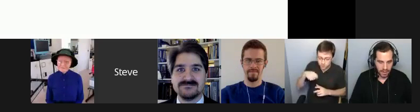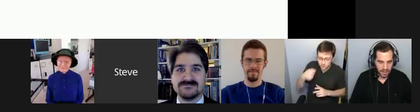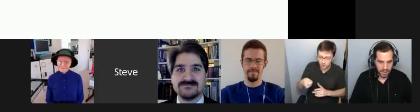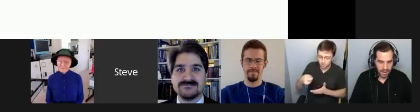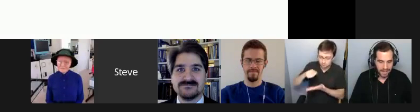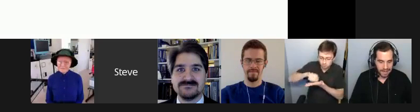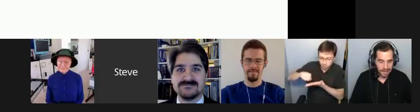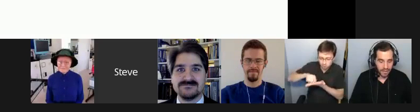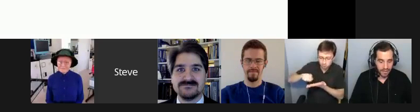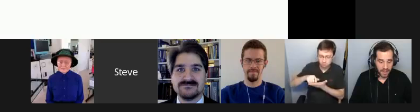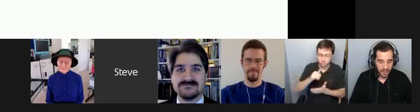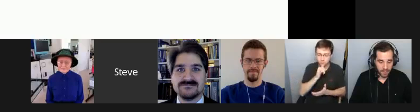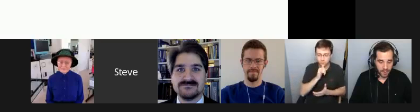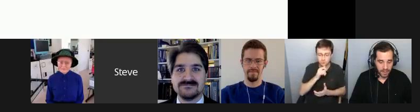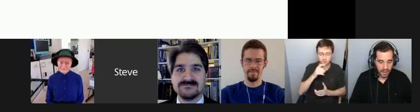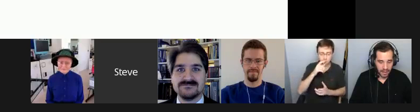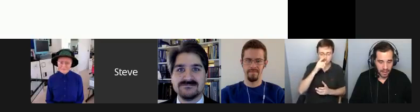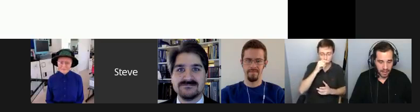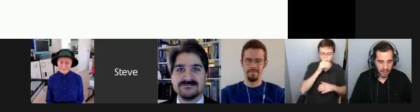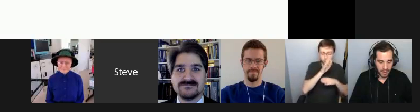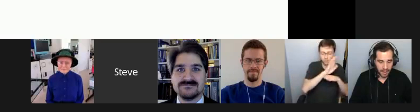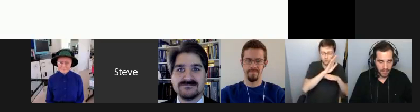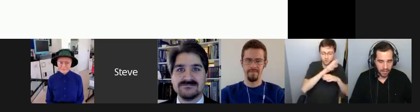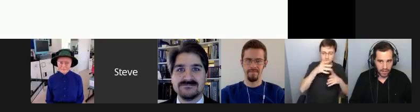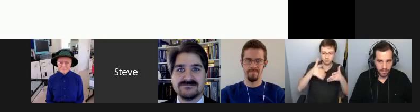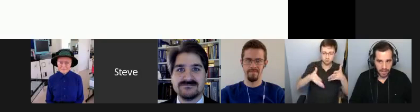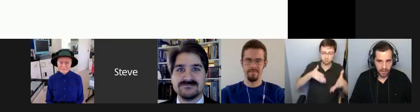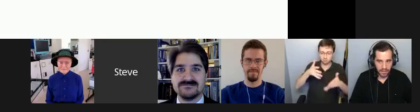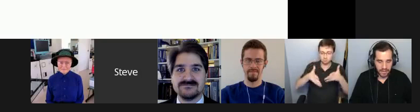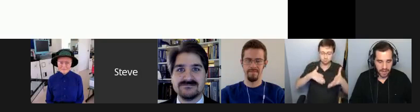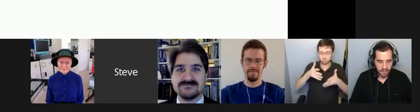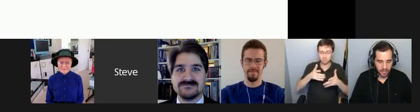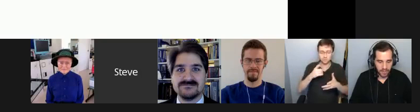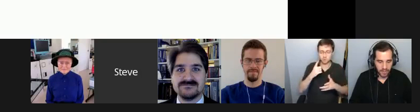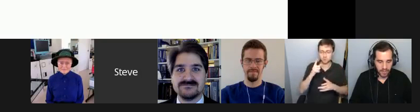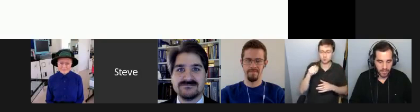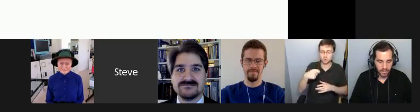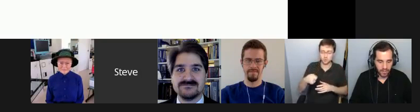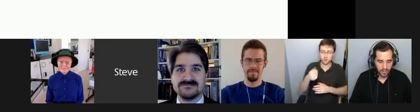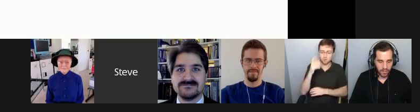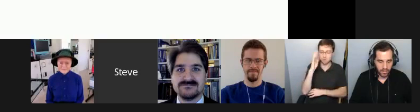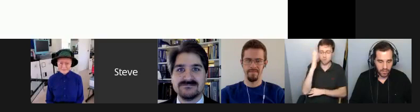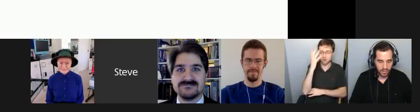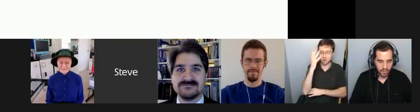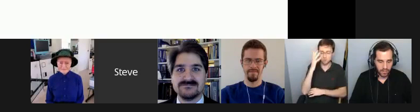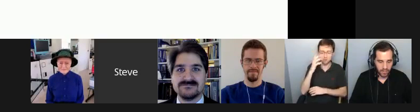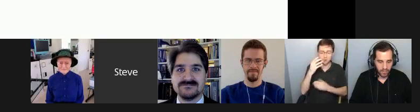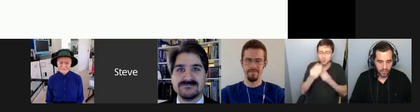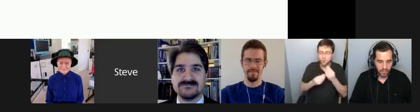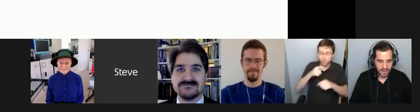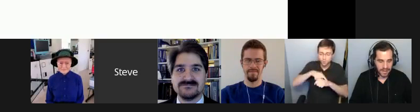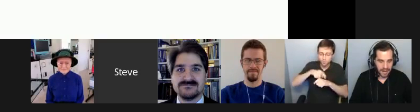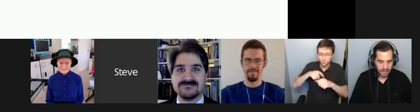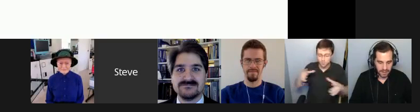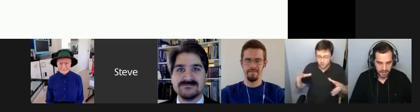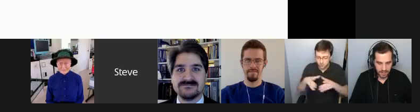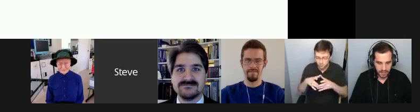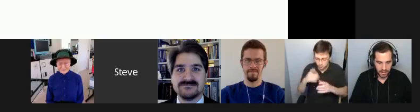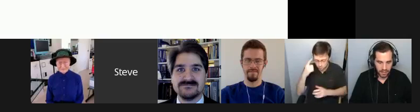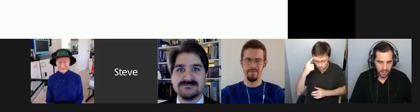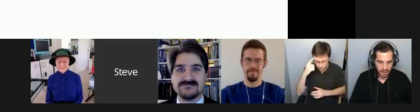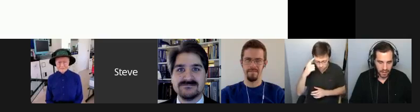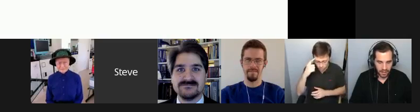e nós identificamos ali, nós padronizamos os